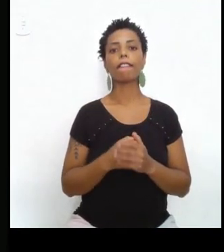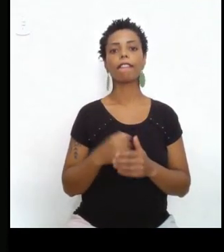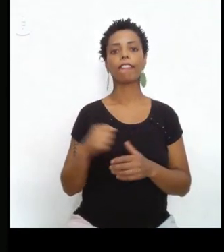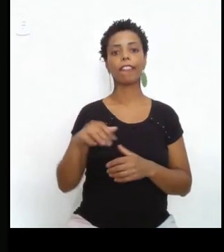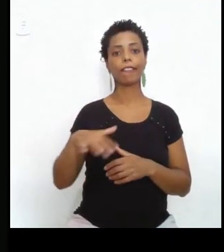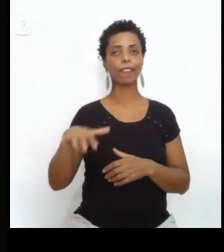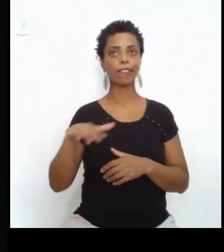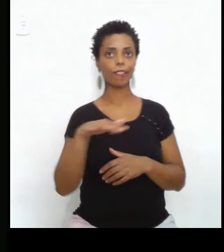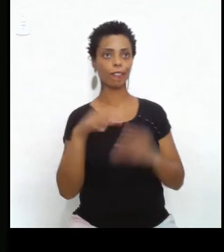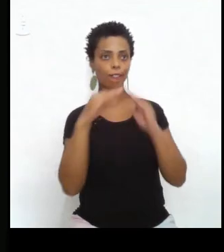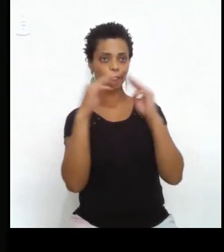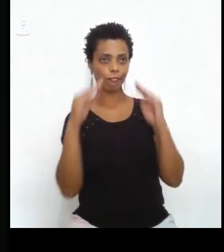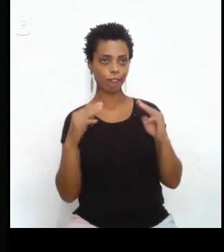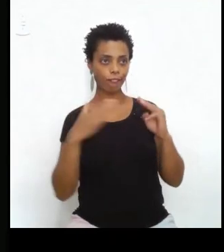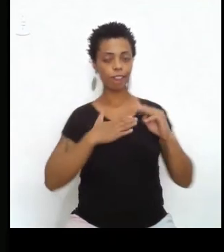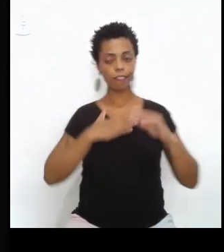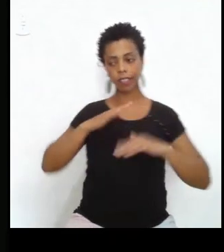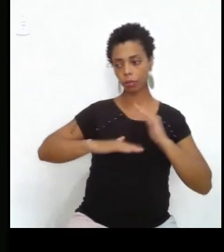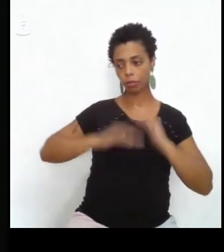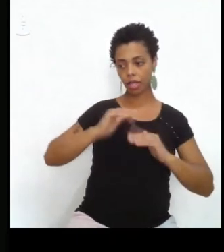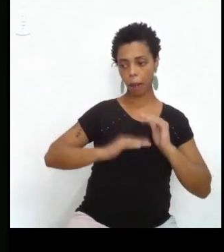prática é